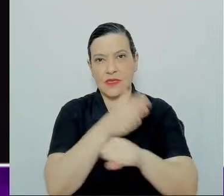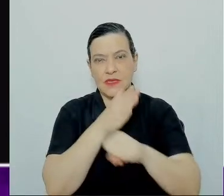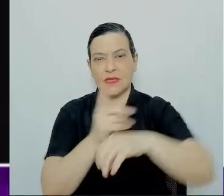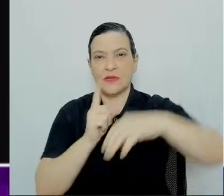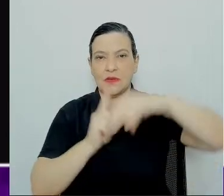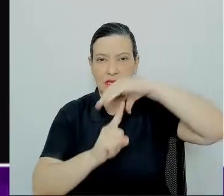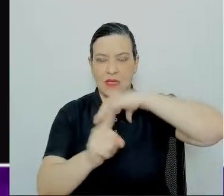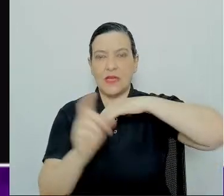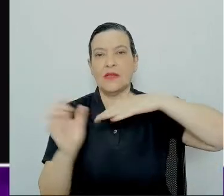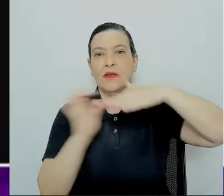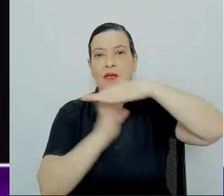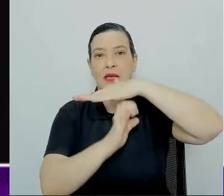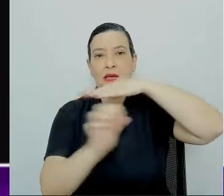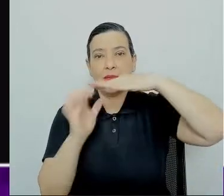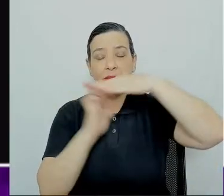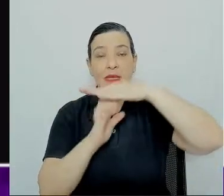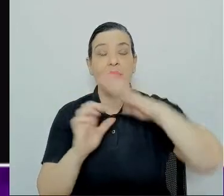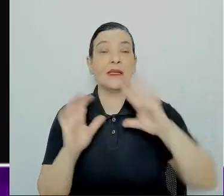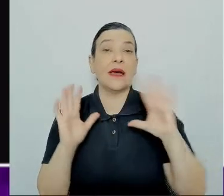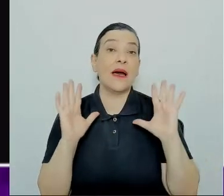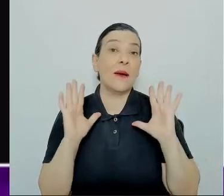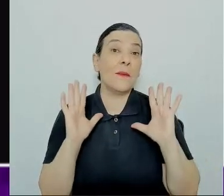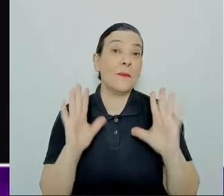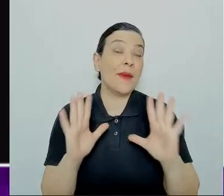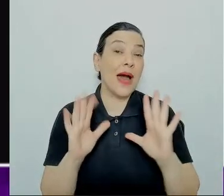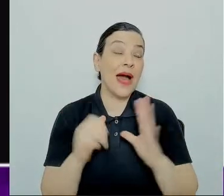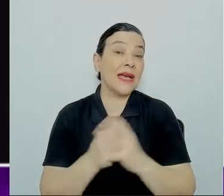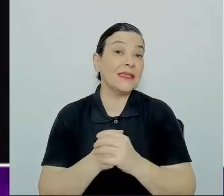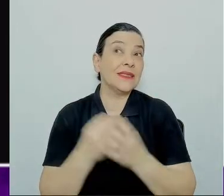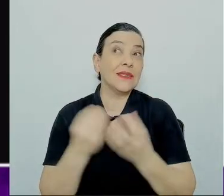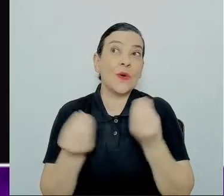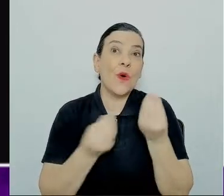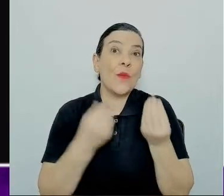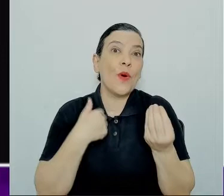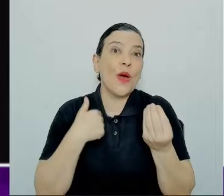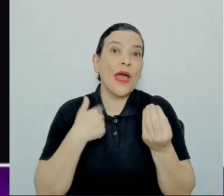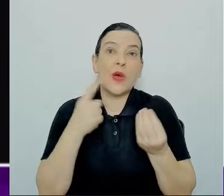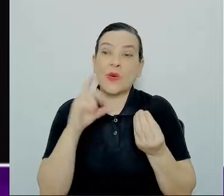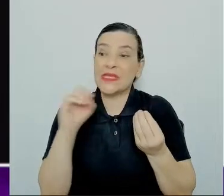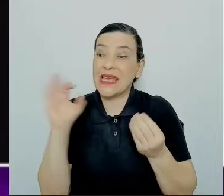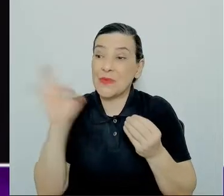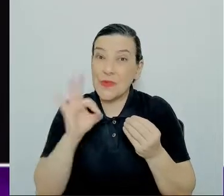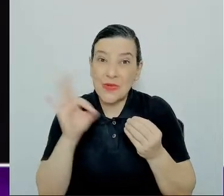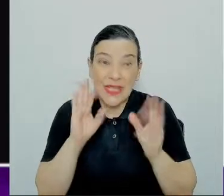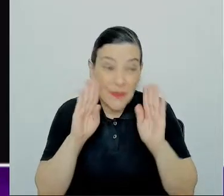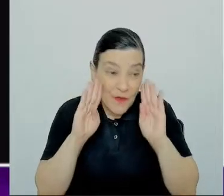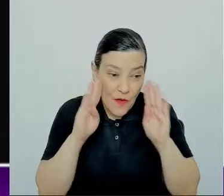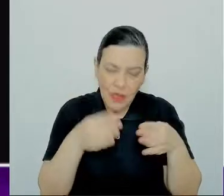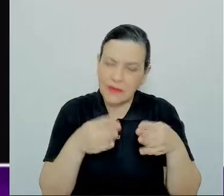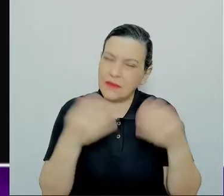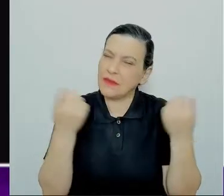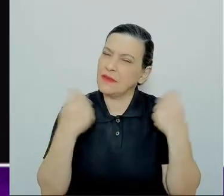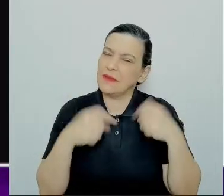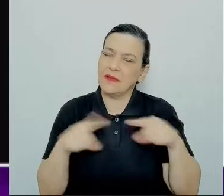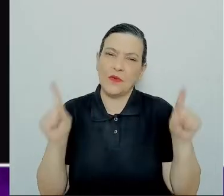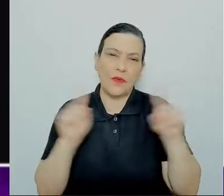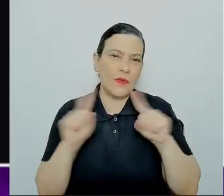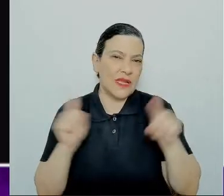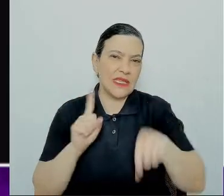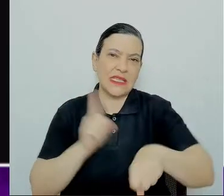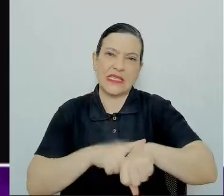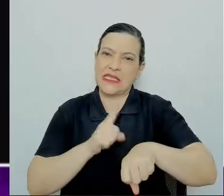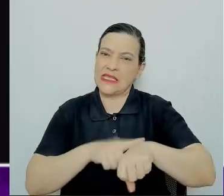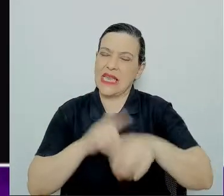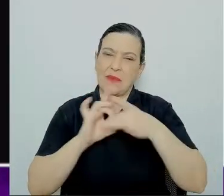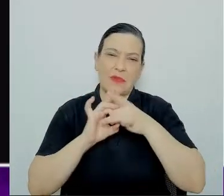empresa que eu trabalho, mas eu não vou estar fazendo coisas 100% do tempo. Então, eu não preciso de 100% do tempo o